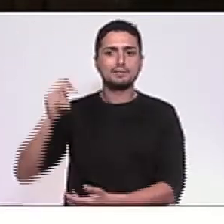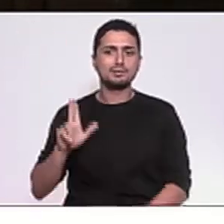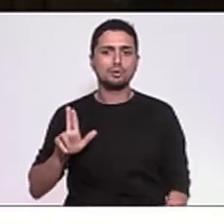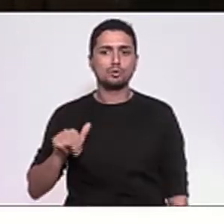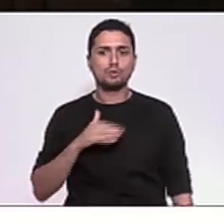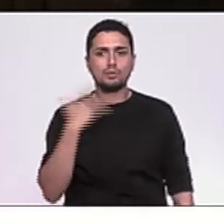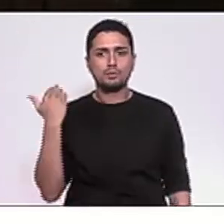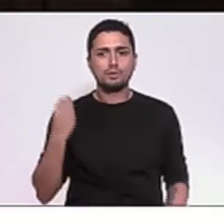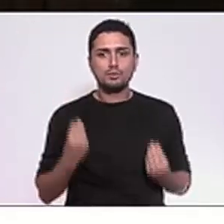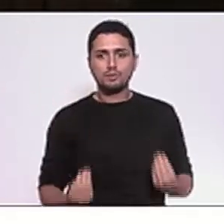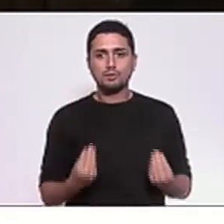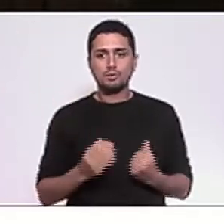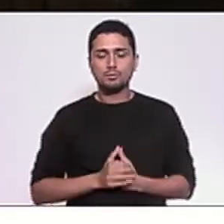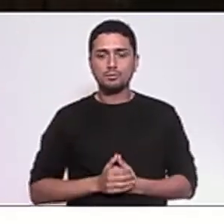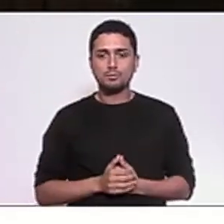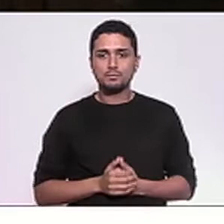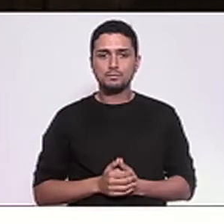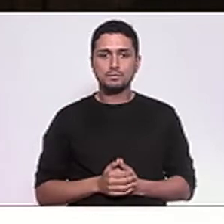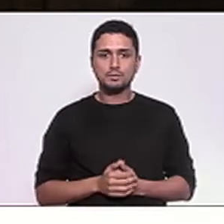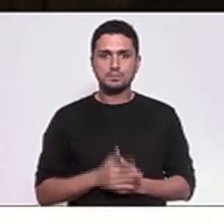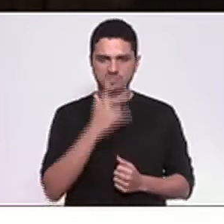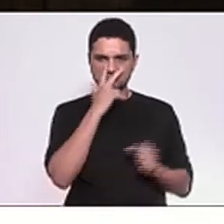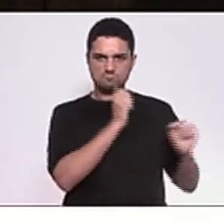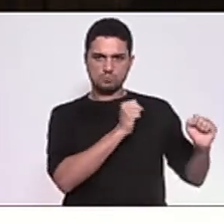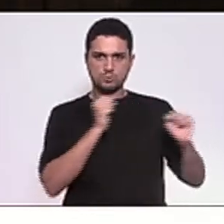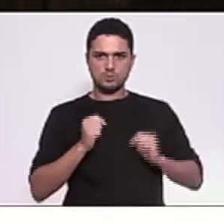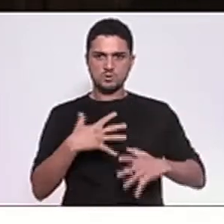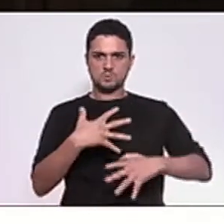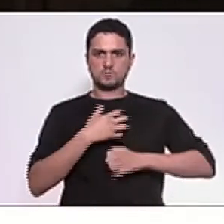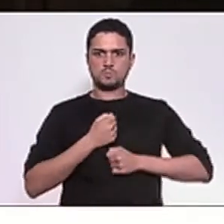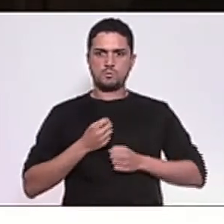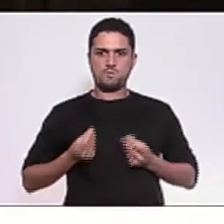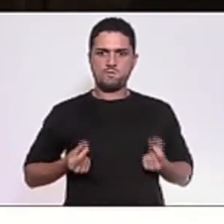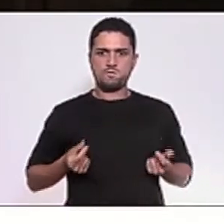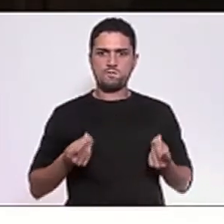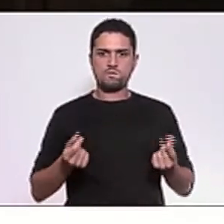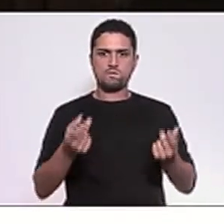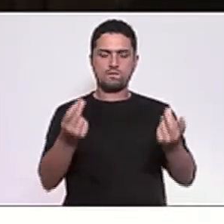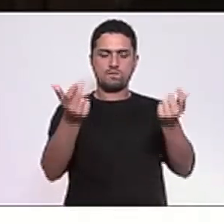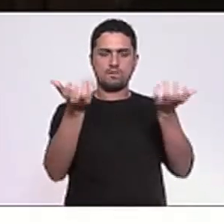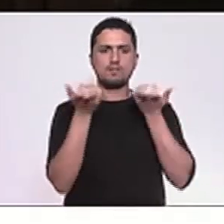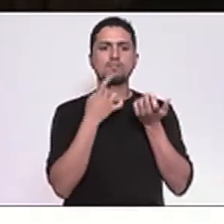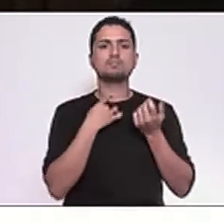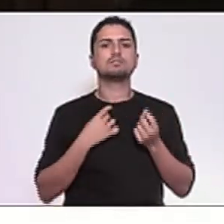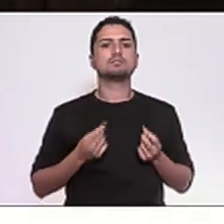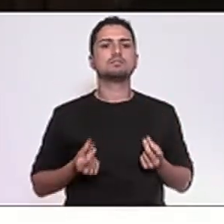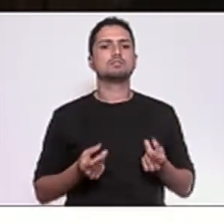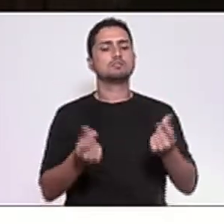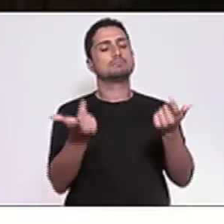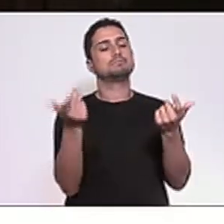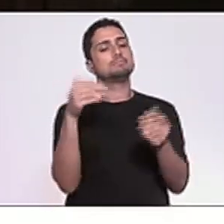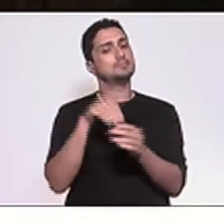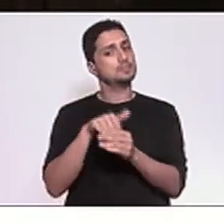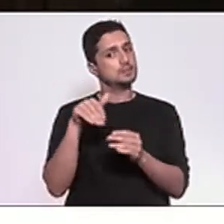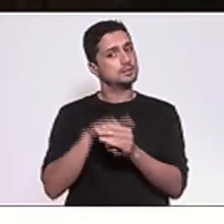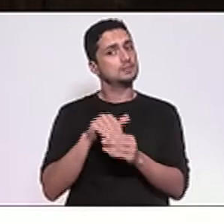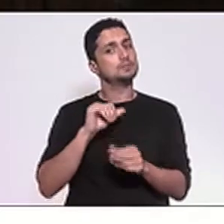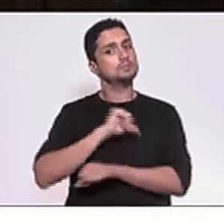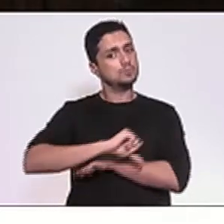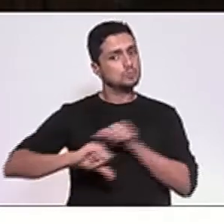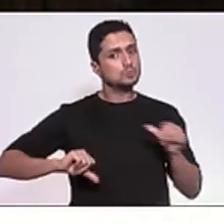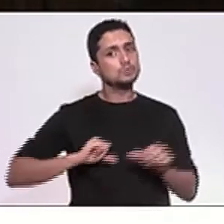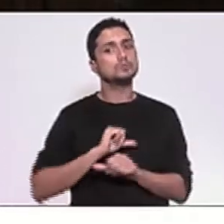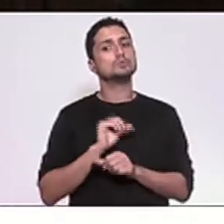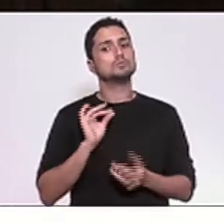que a perpetuação do poder, e aí eleição é uma roleta russa, e